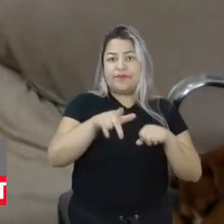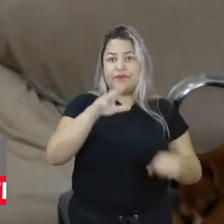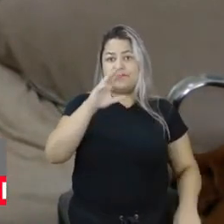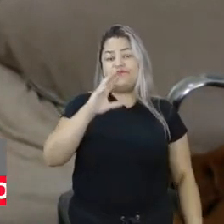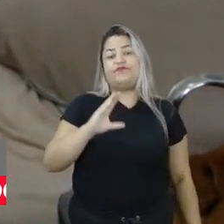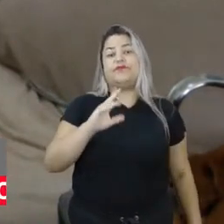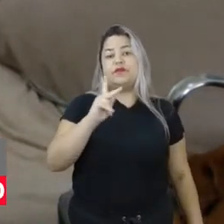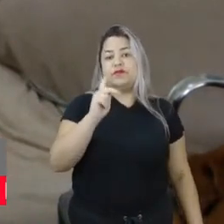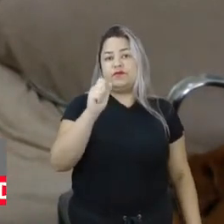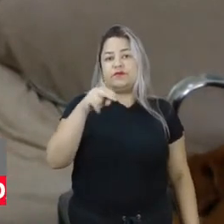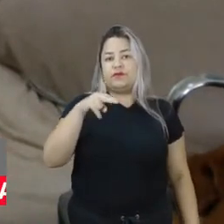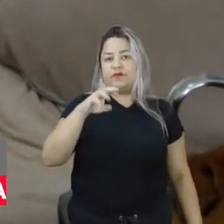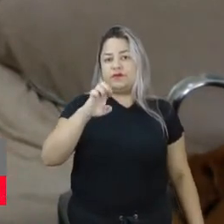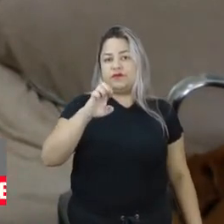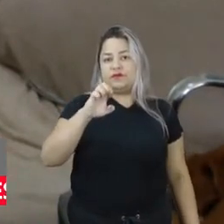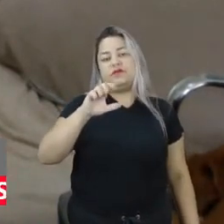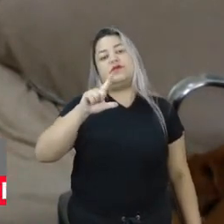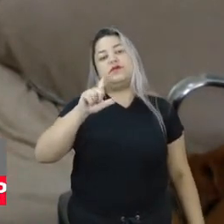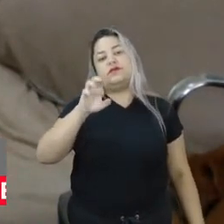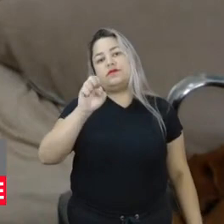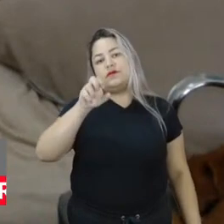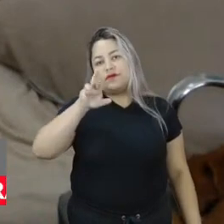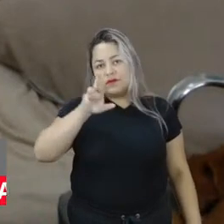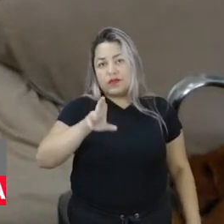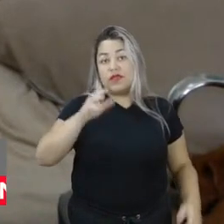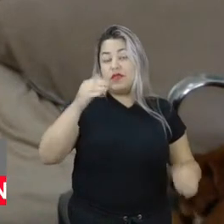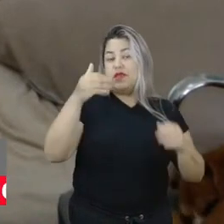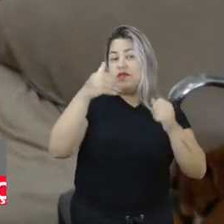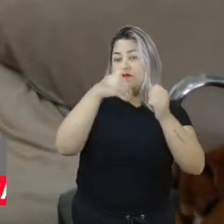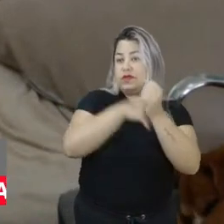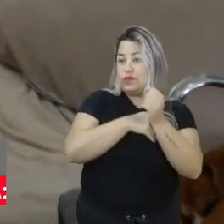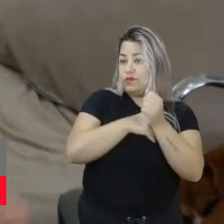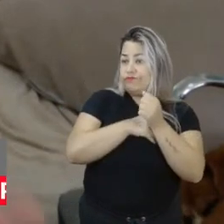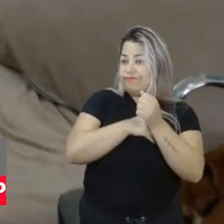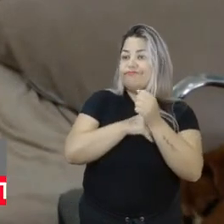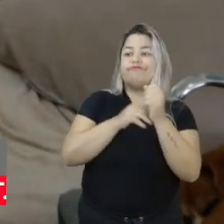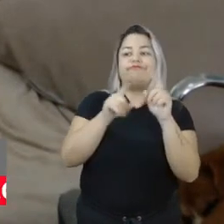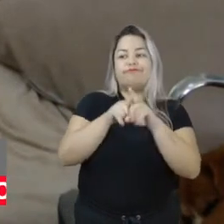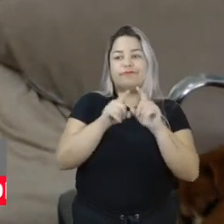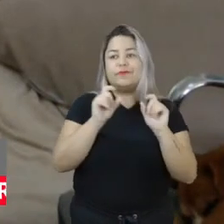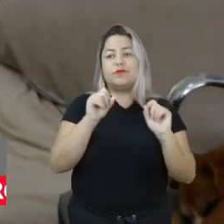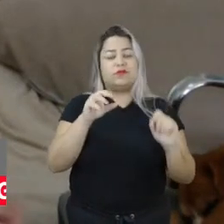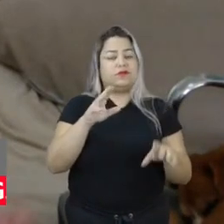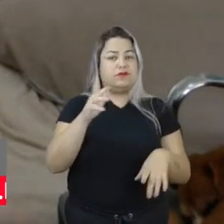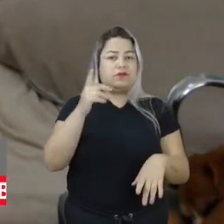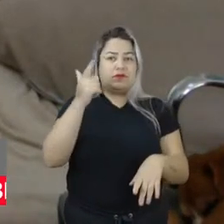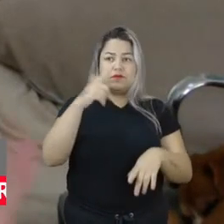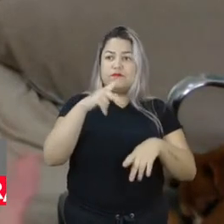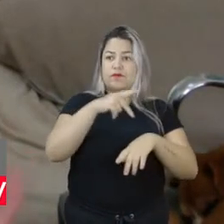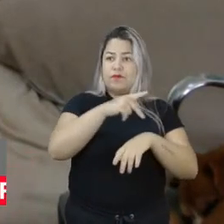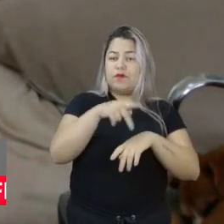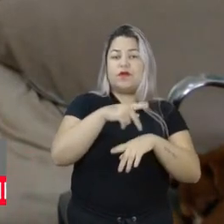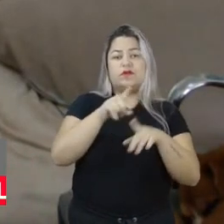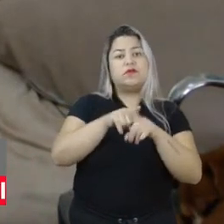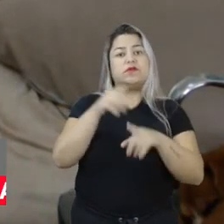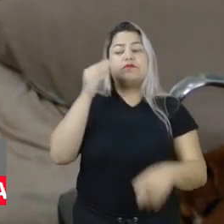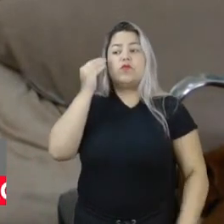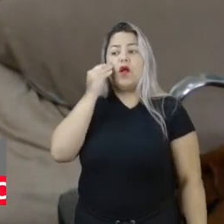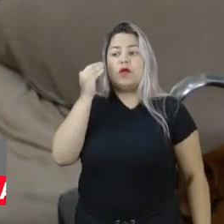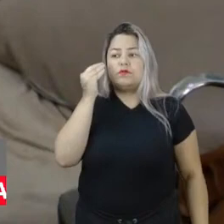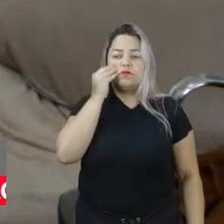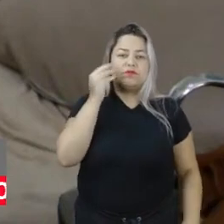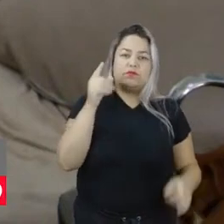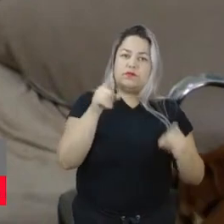afirmou que a estratégia de Netanyahu é esconder o seu isolamento internacional nessas tentativas aí de